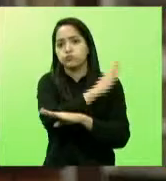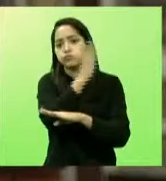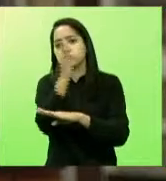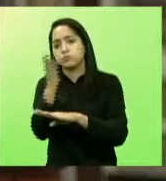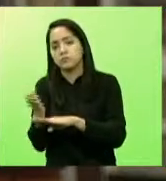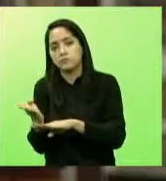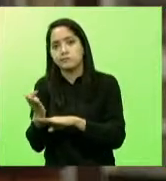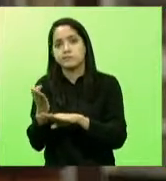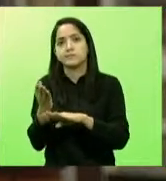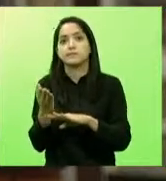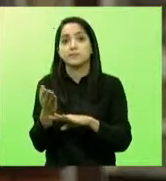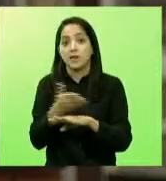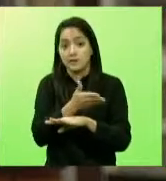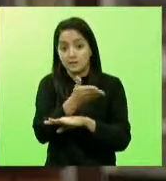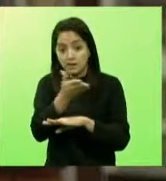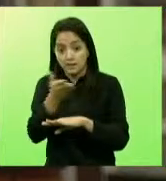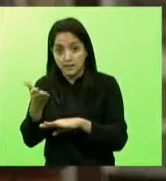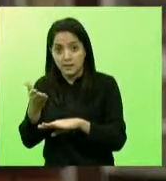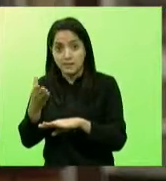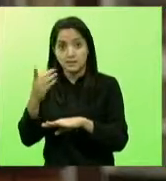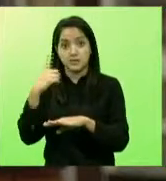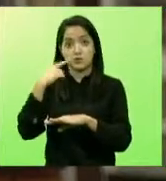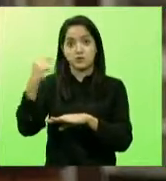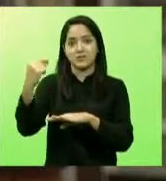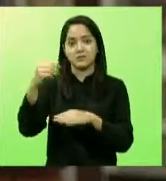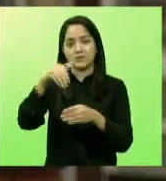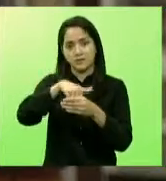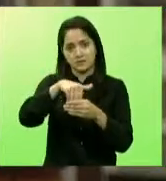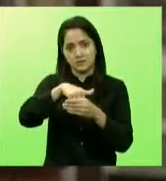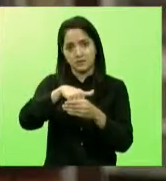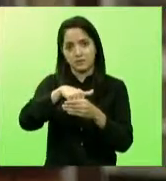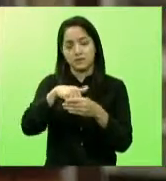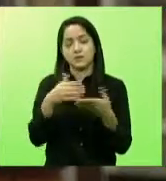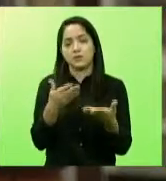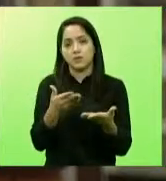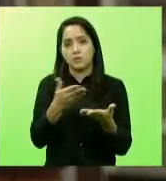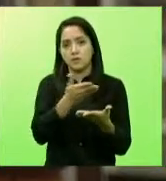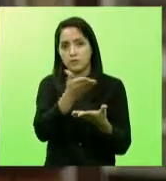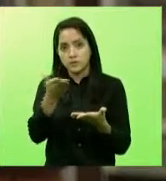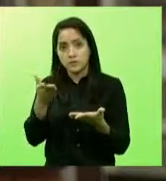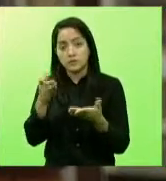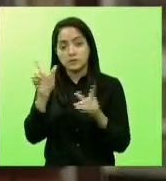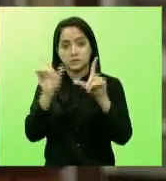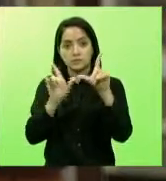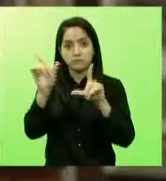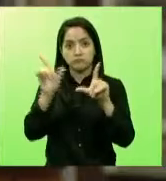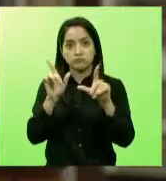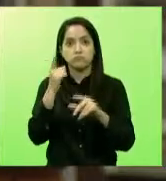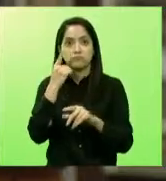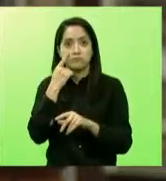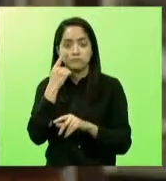à disposição daqueles que nos colocaram aqui. Então, para aqueles que nos assistem em casa,